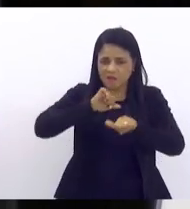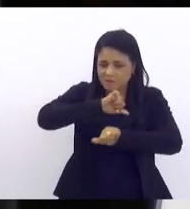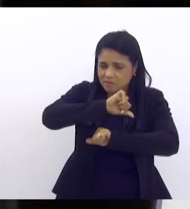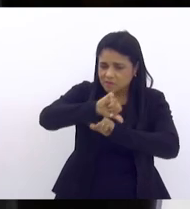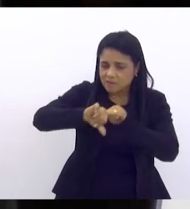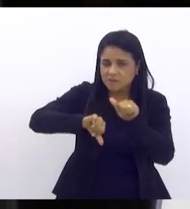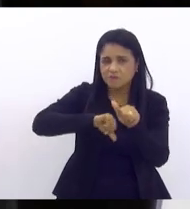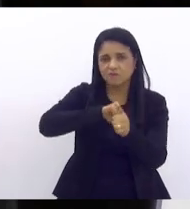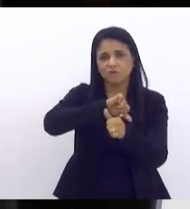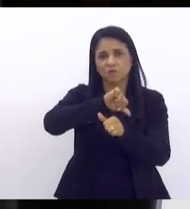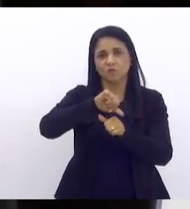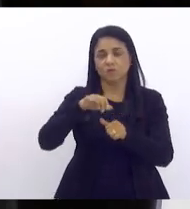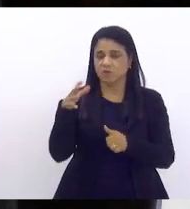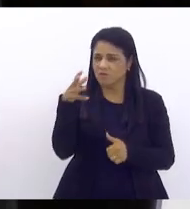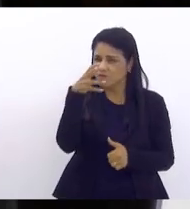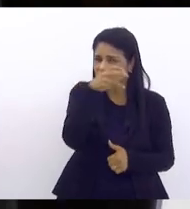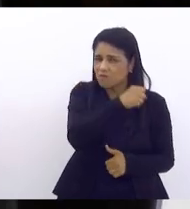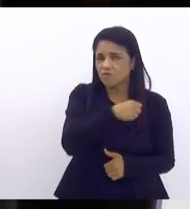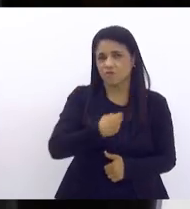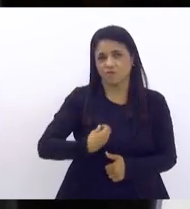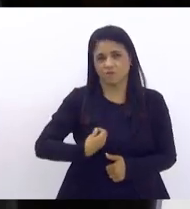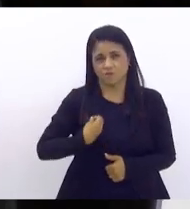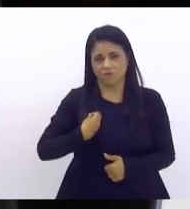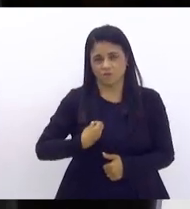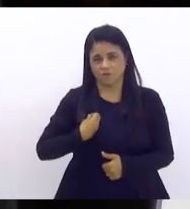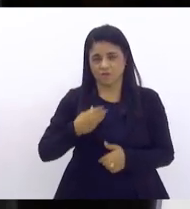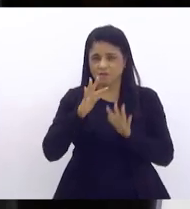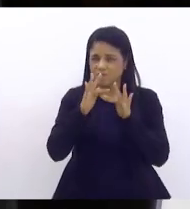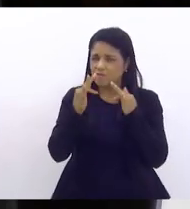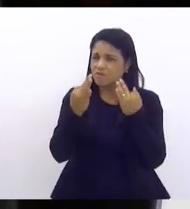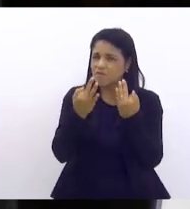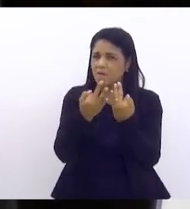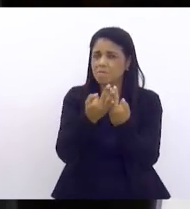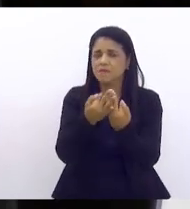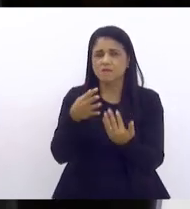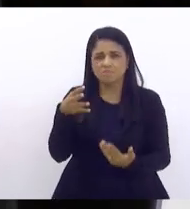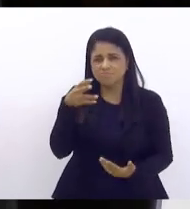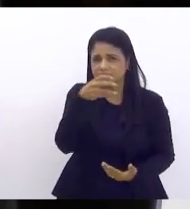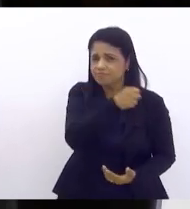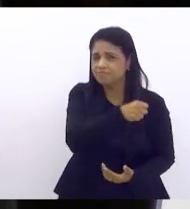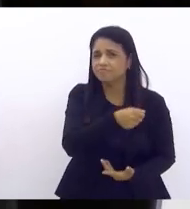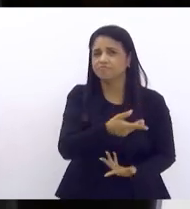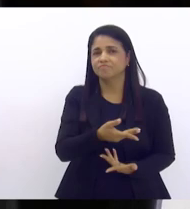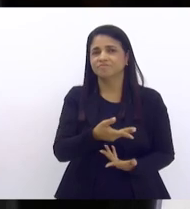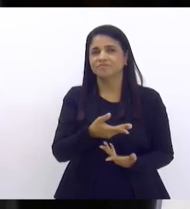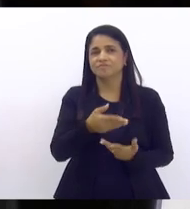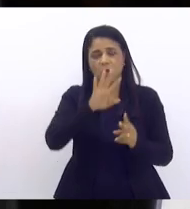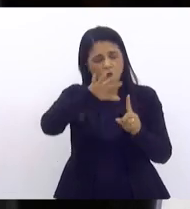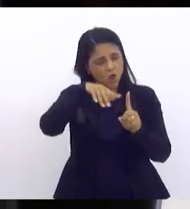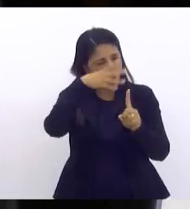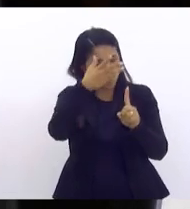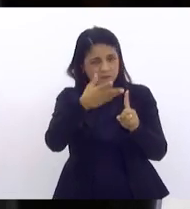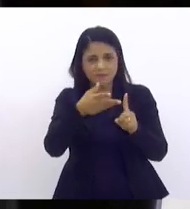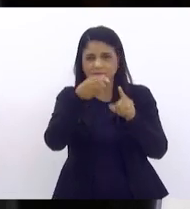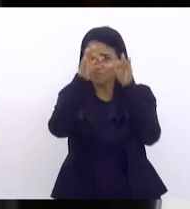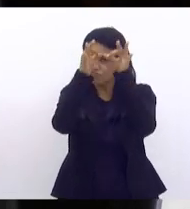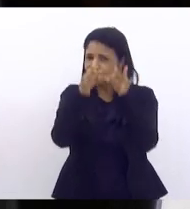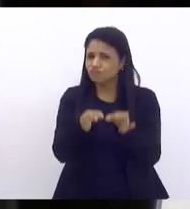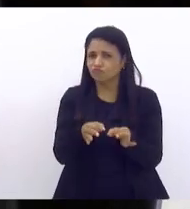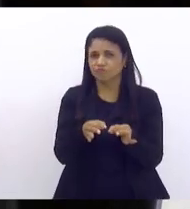salvou tantas vidas, né, tantas famílias. Então, é uma homenagem mais do que justa.